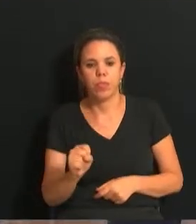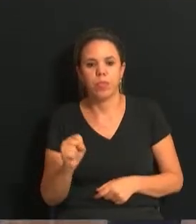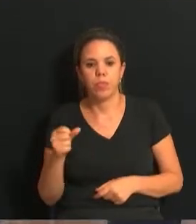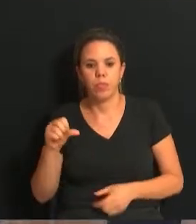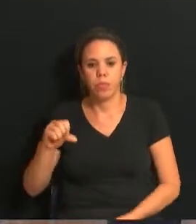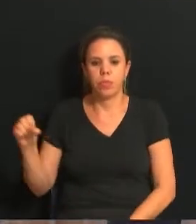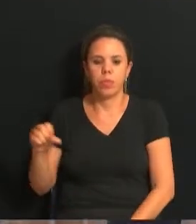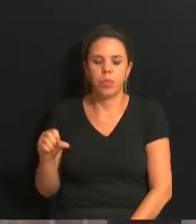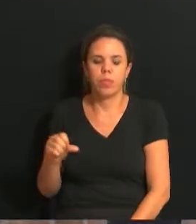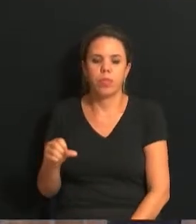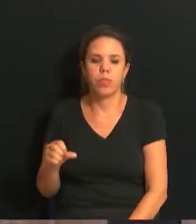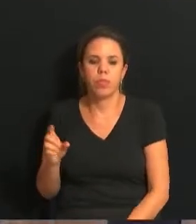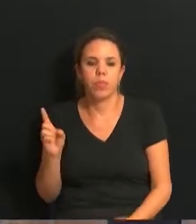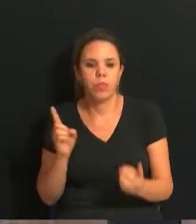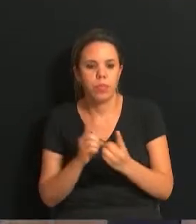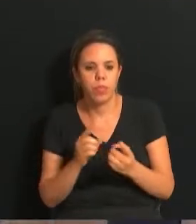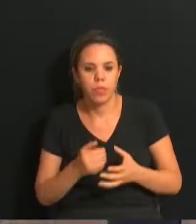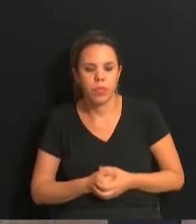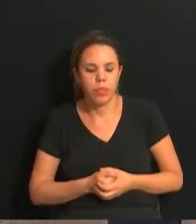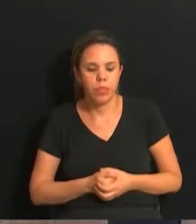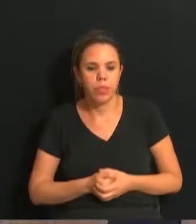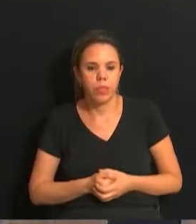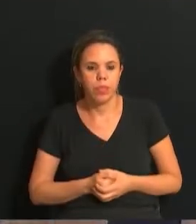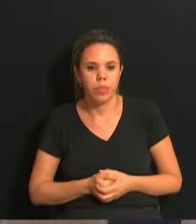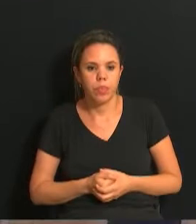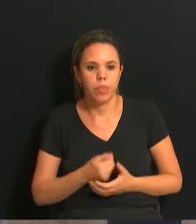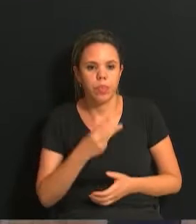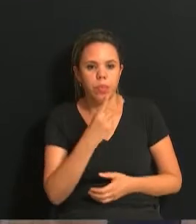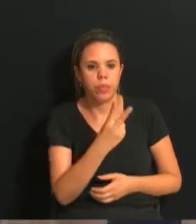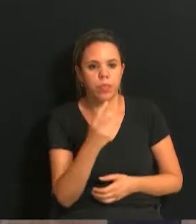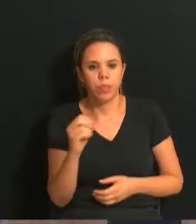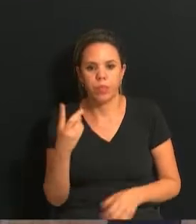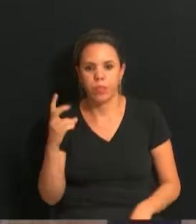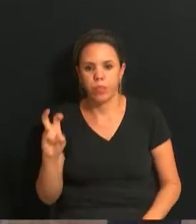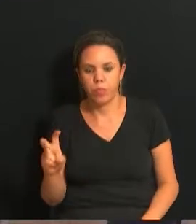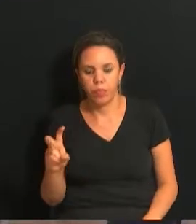1.699 atendimentos. Em 2015,